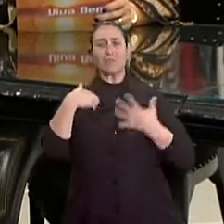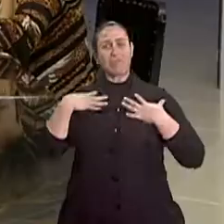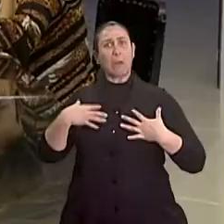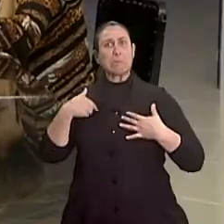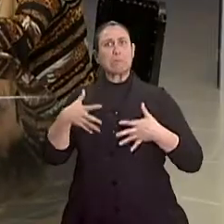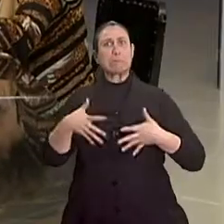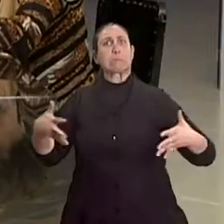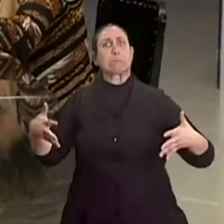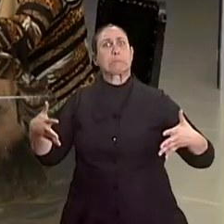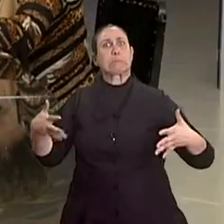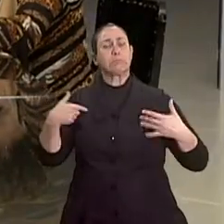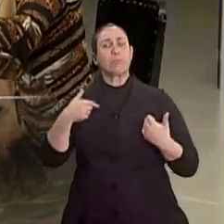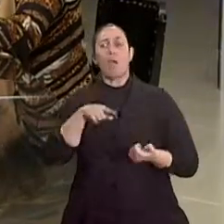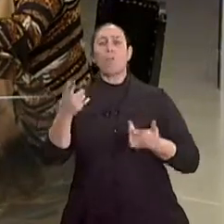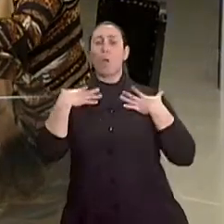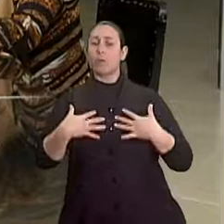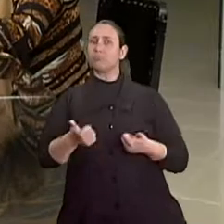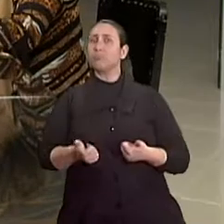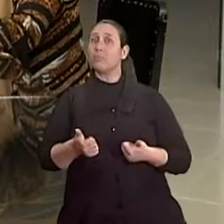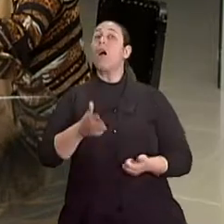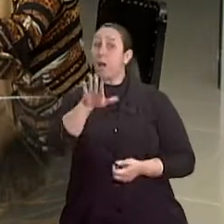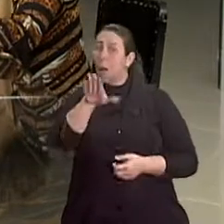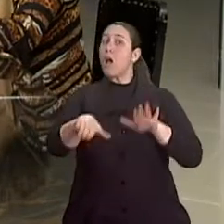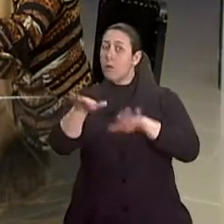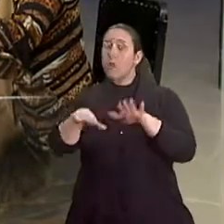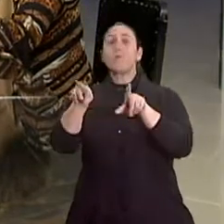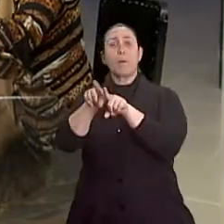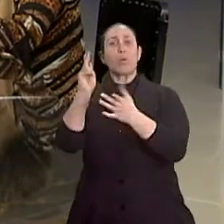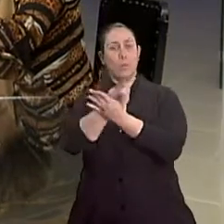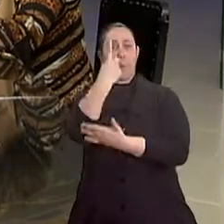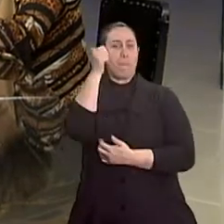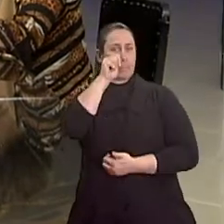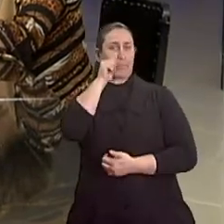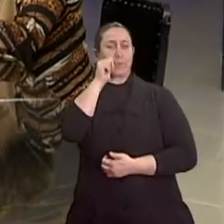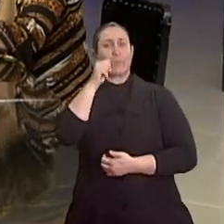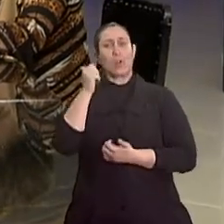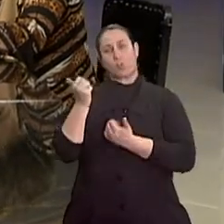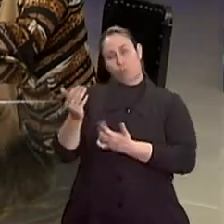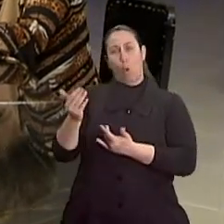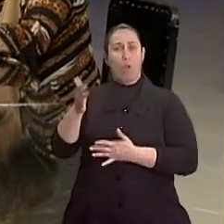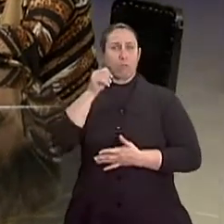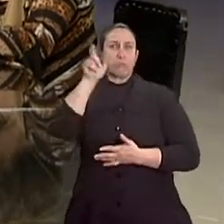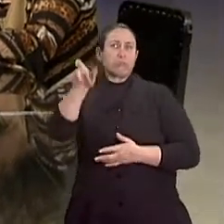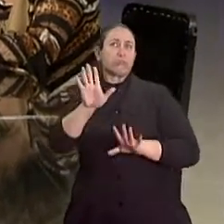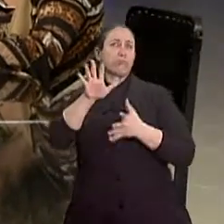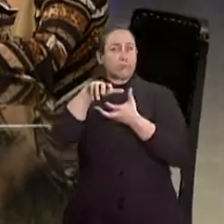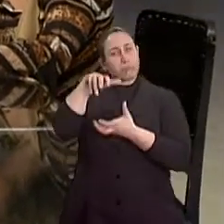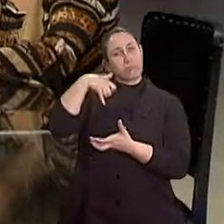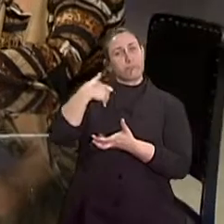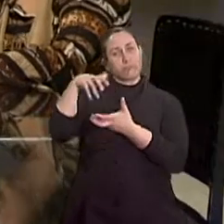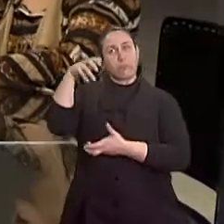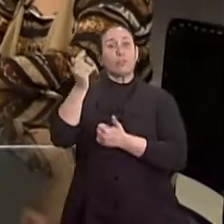estou. E às vezes já me aconteceu o contrário, de uma senhora jovem querer fazer um vestido muito